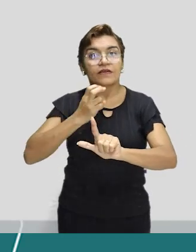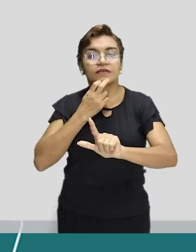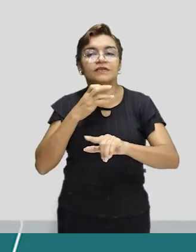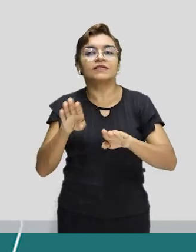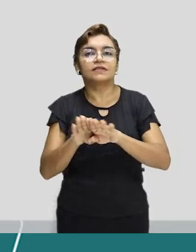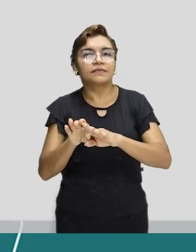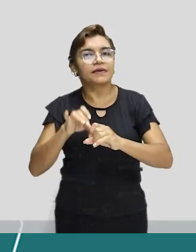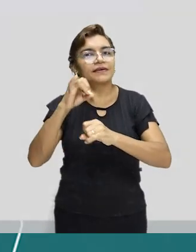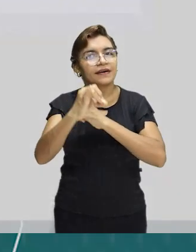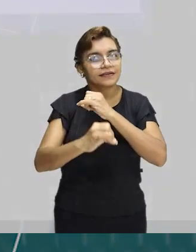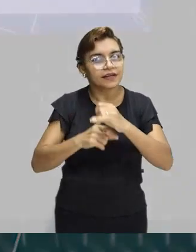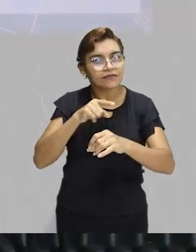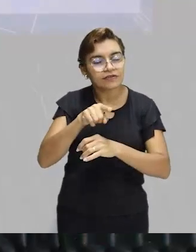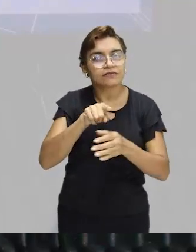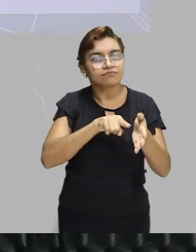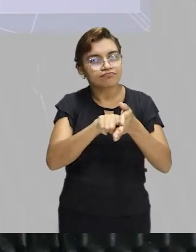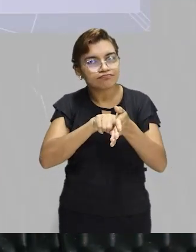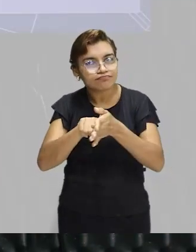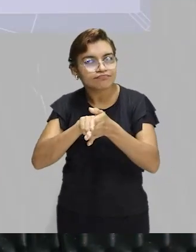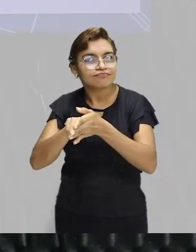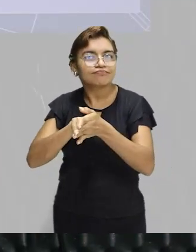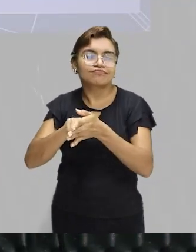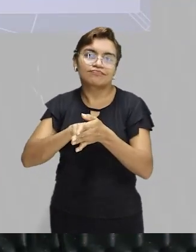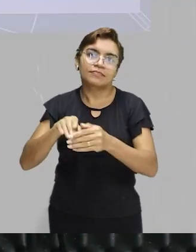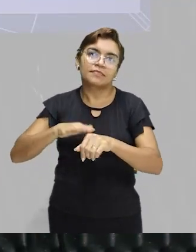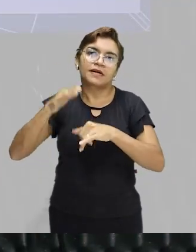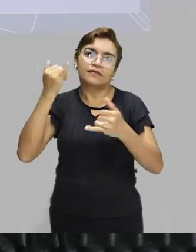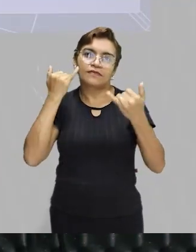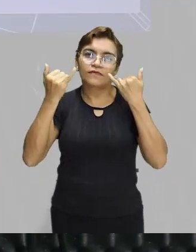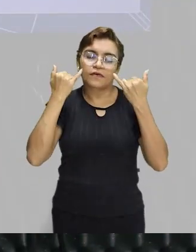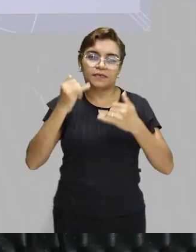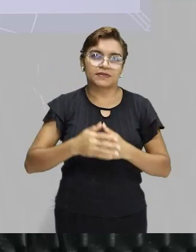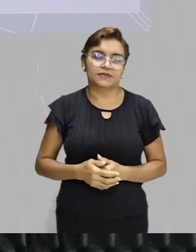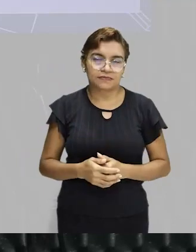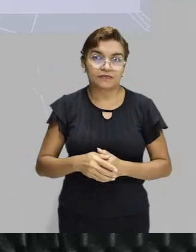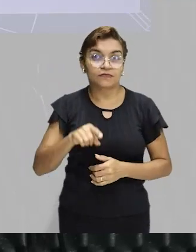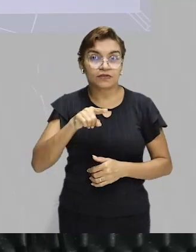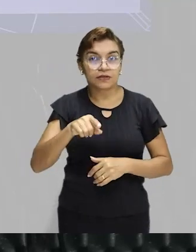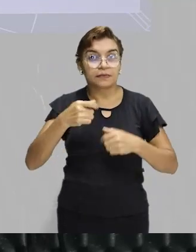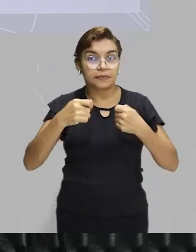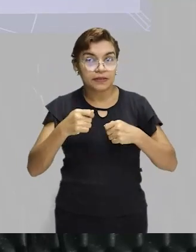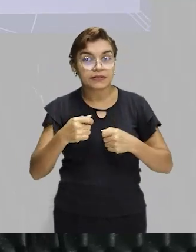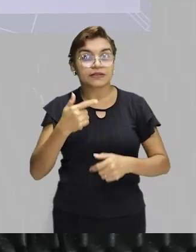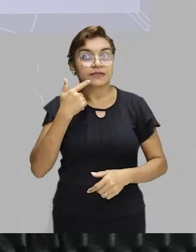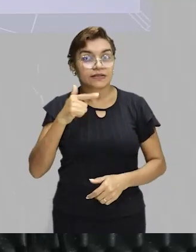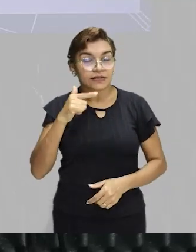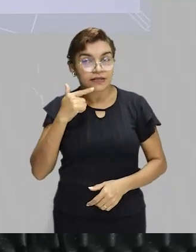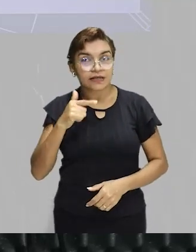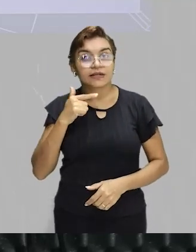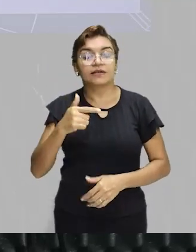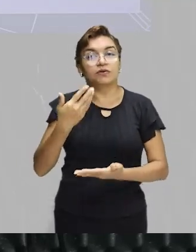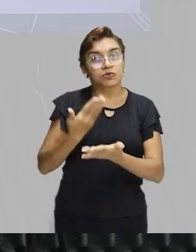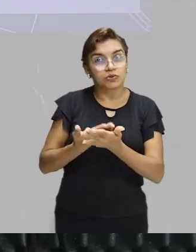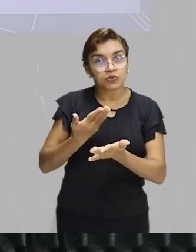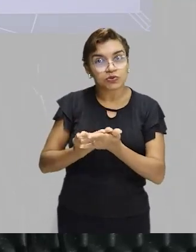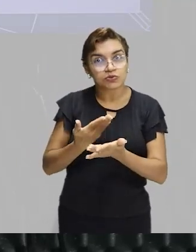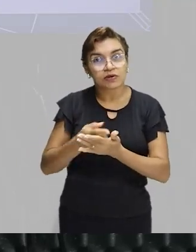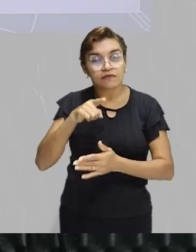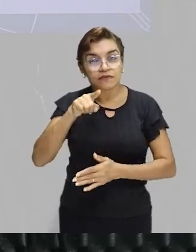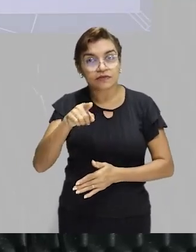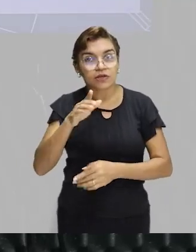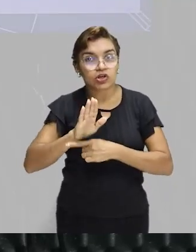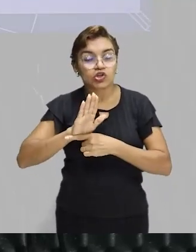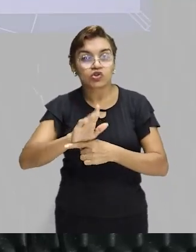também na internet você consegue localizar mais informações. A familiarização com a língua é que vai te ajudar a identificar se